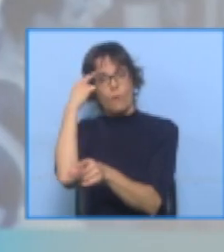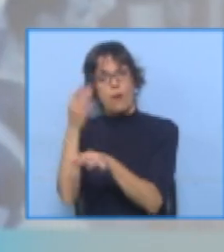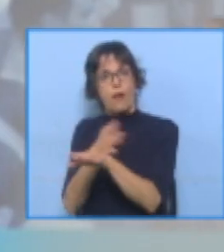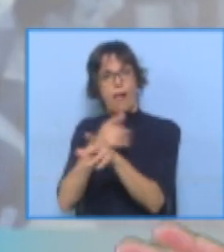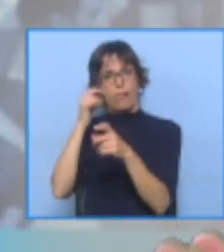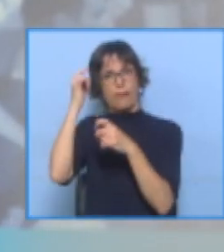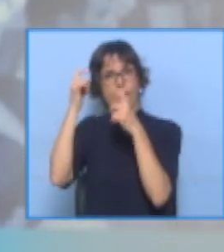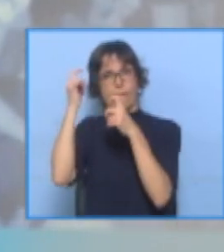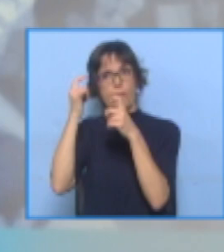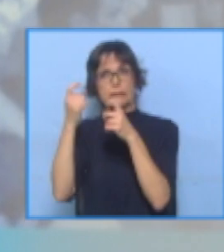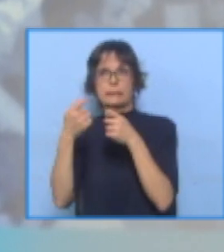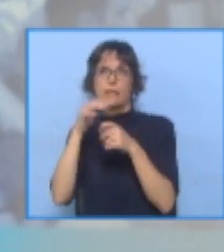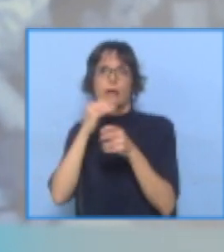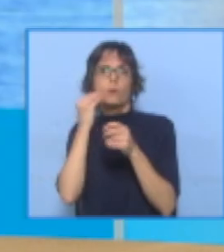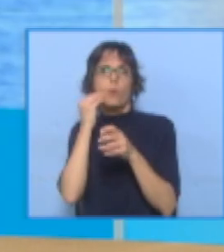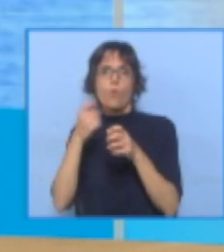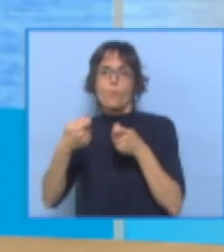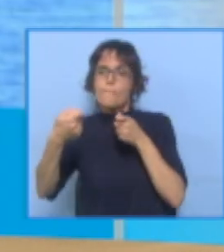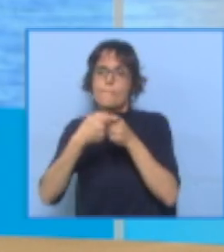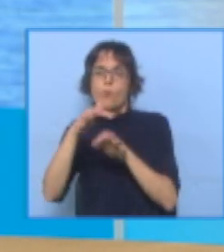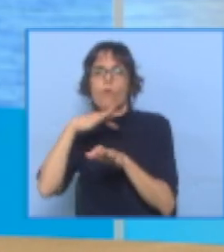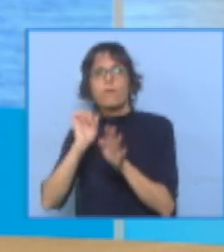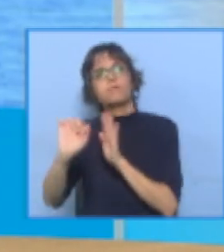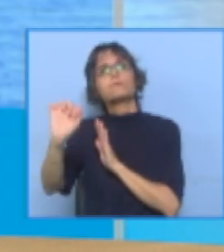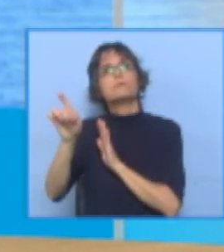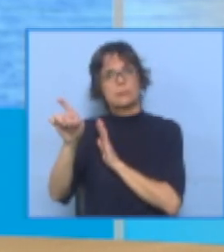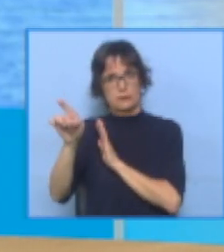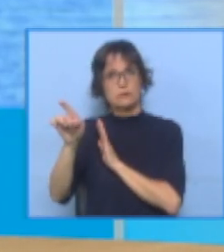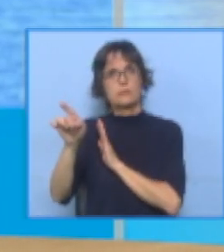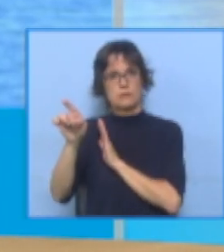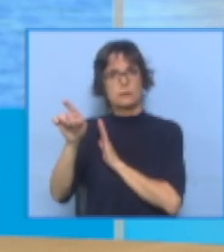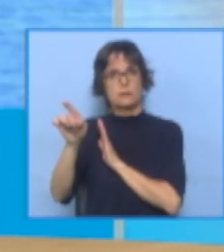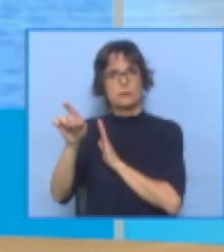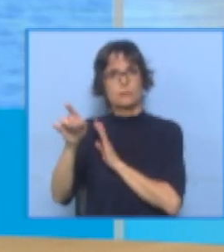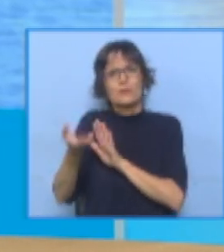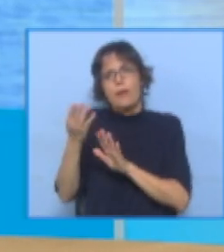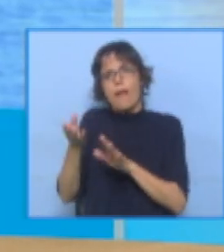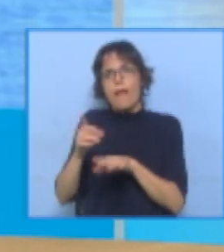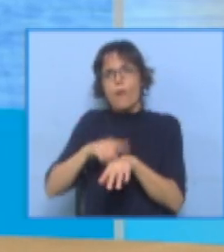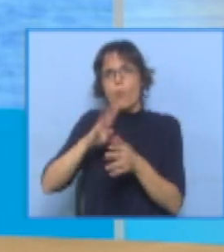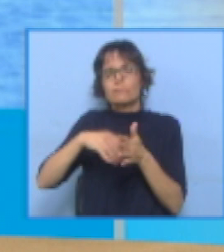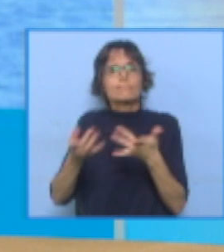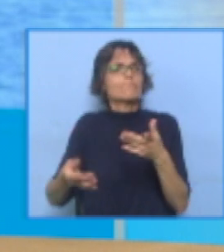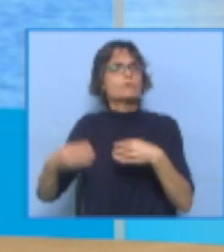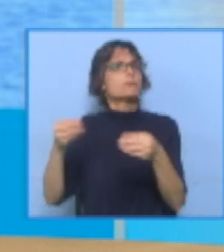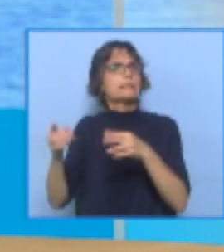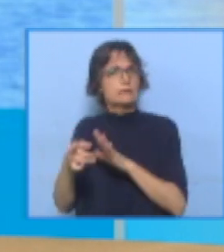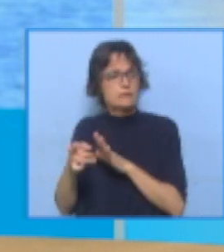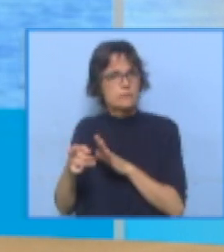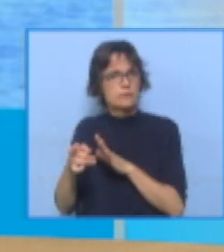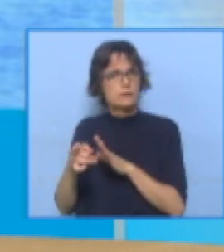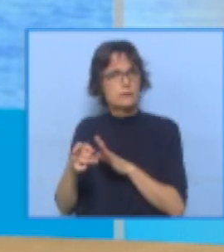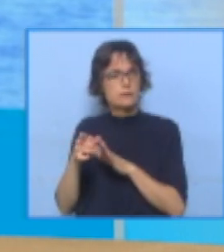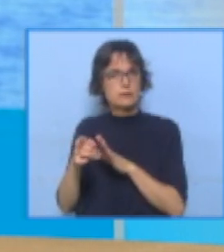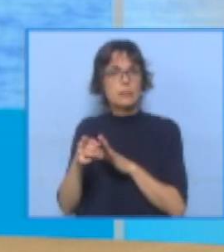flexibilidade ou mesmo designação de quando é que esse trabalhador exerce essas